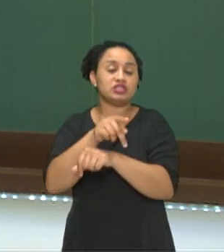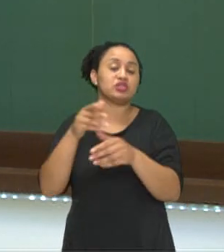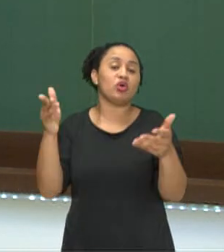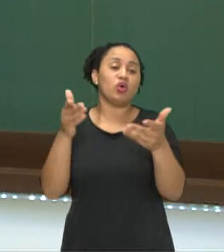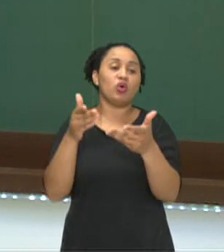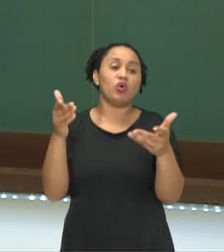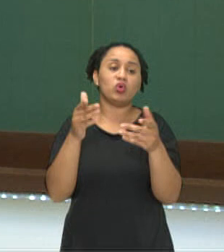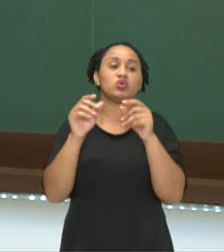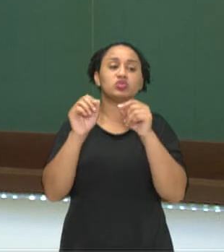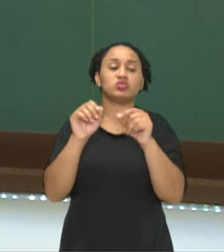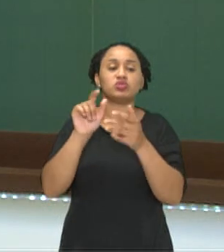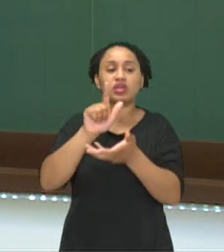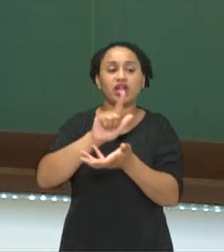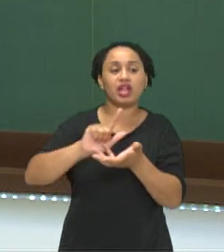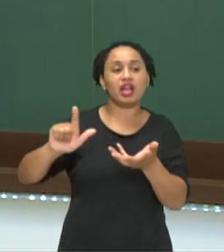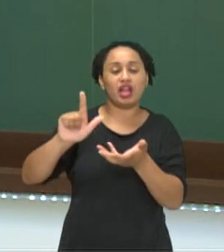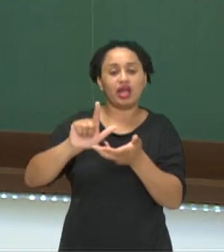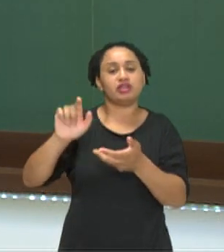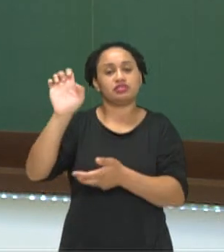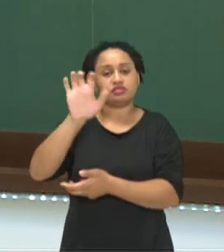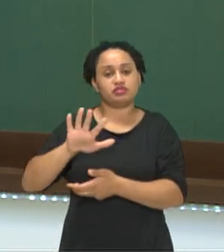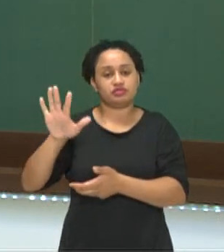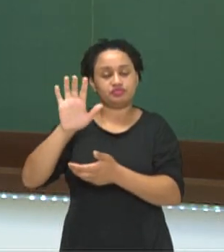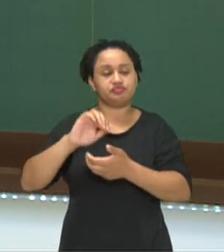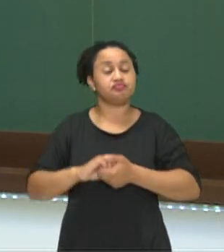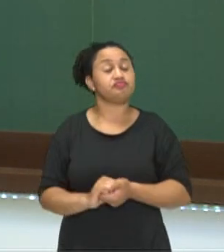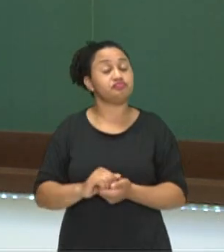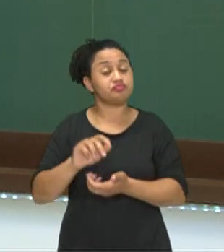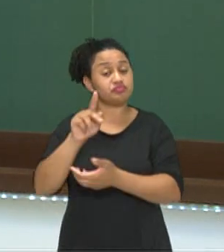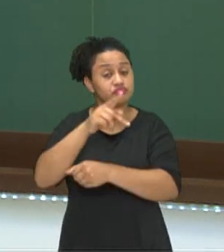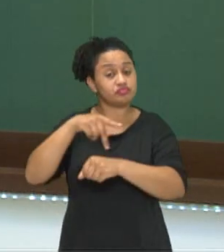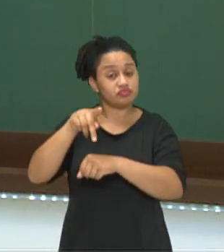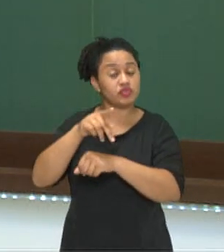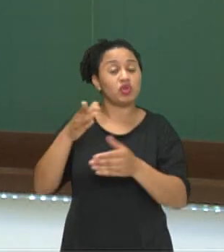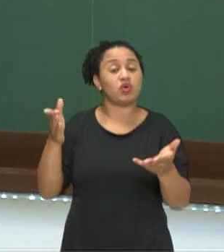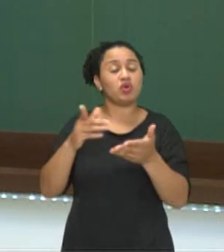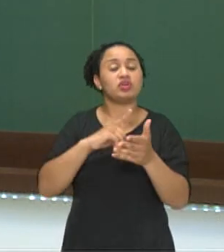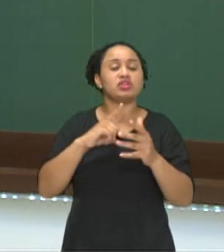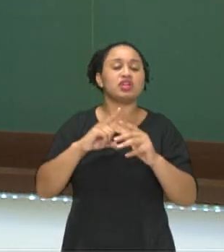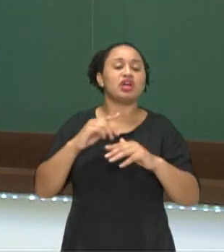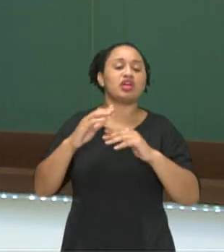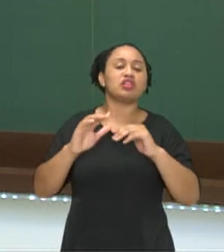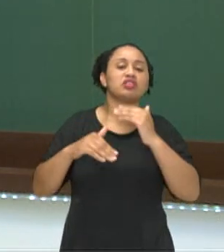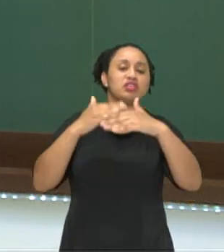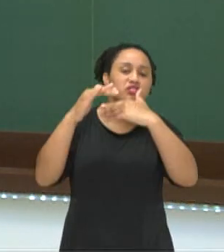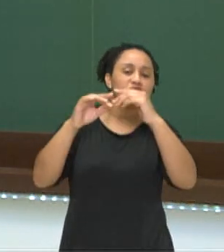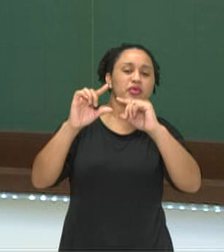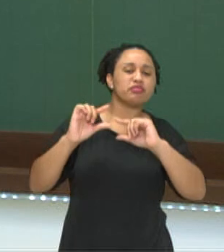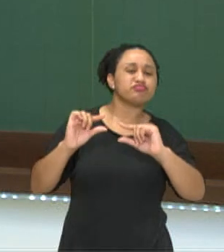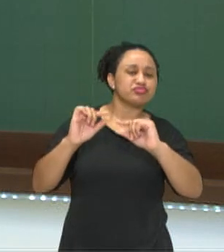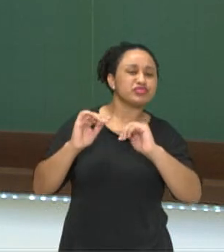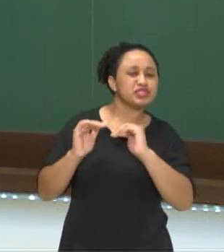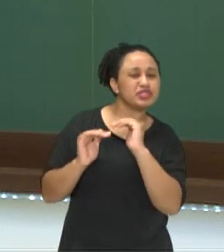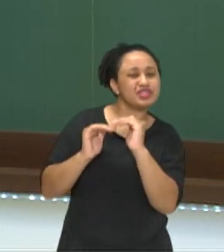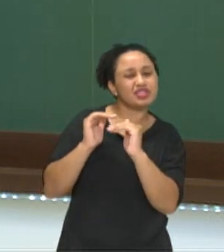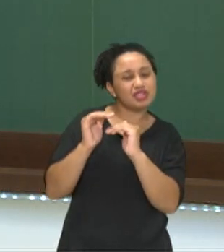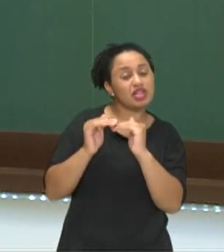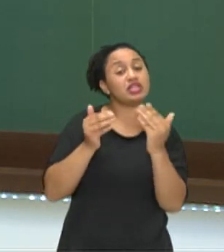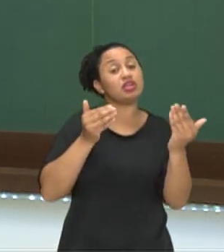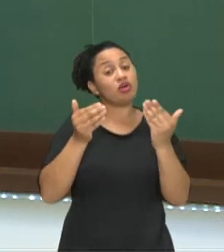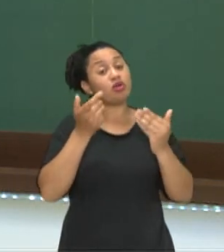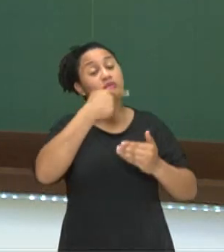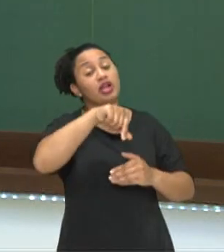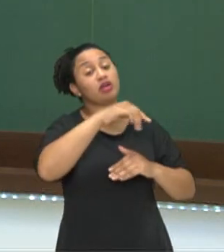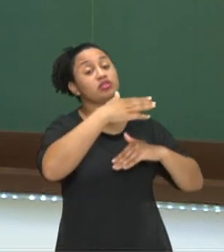considerados países do leste europeu. E esses países apresentando um menor nível de desenvolvimento ao se comparar